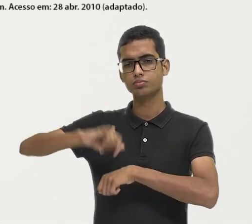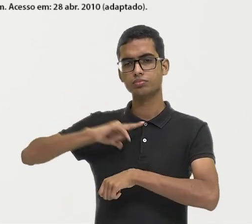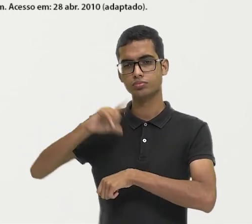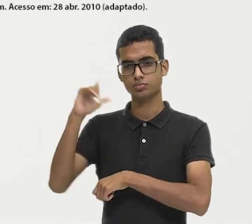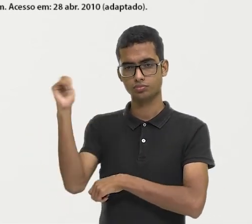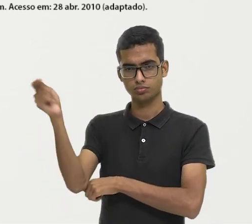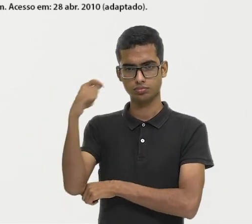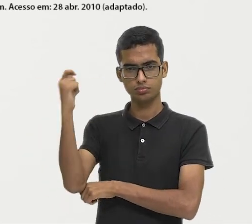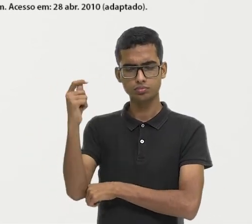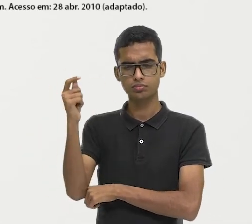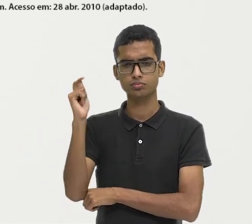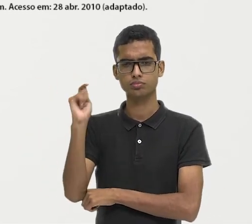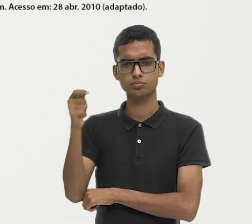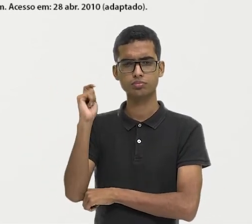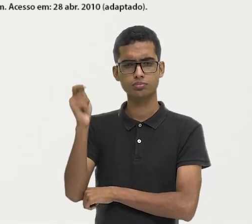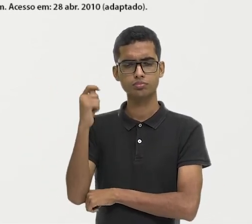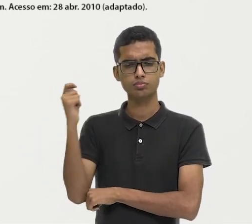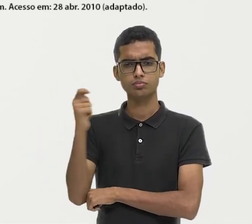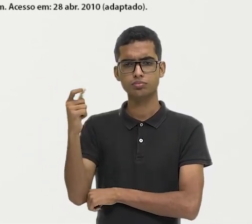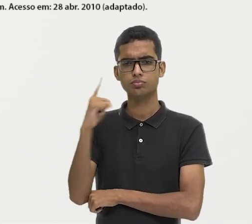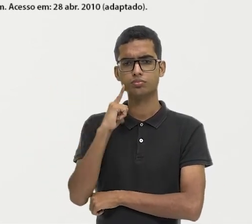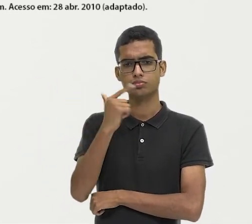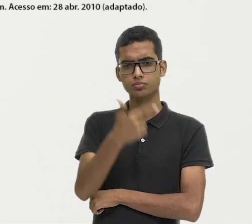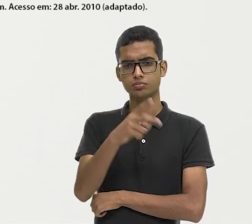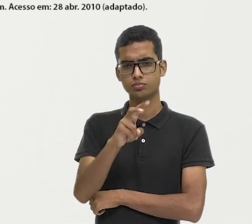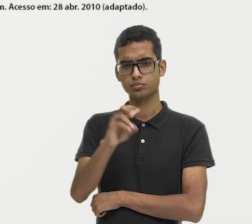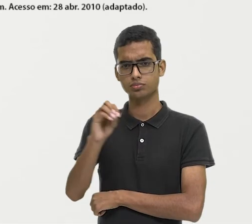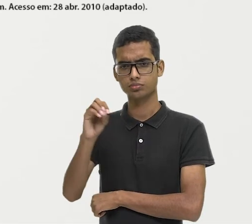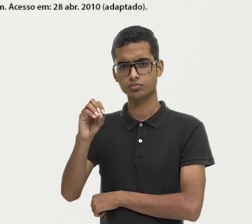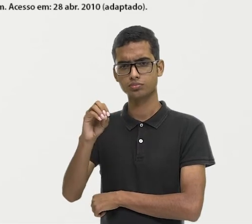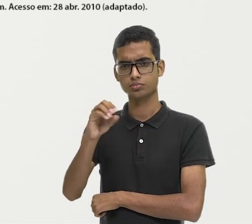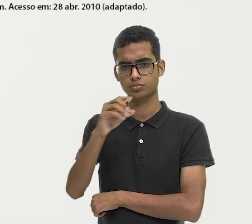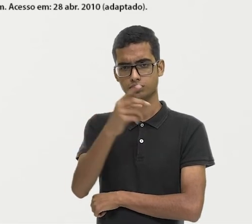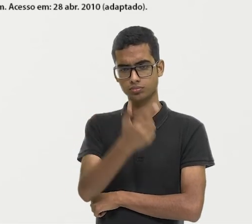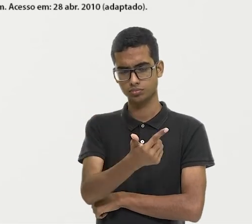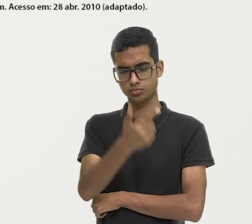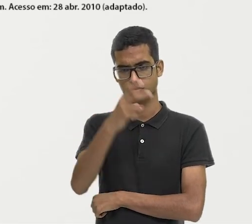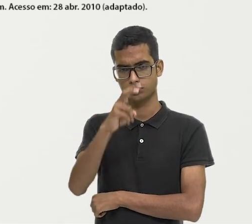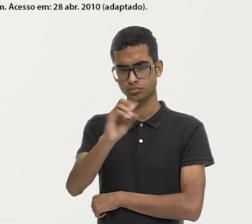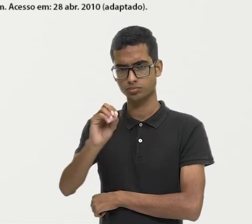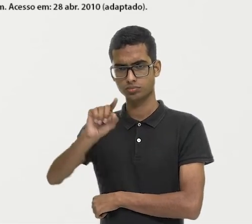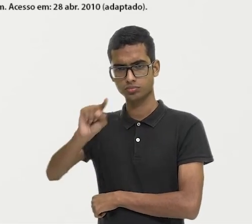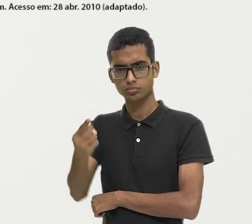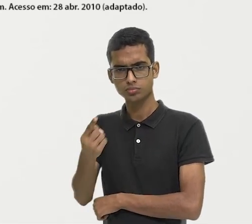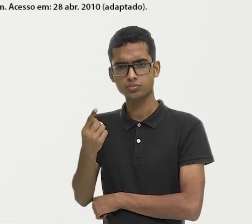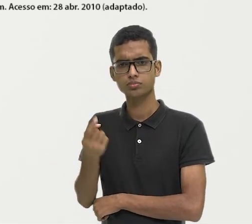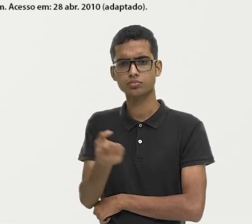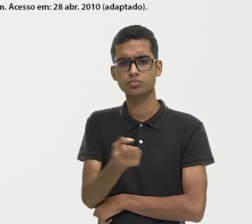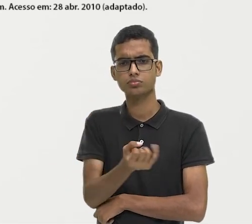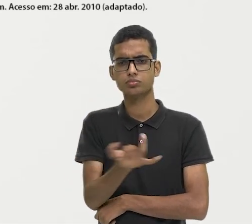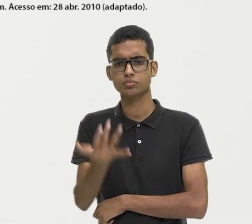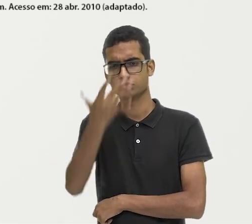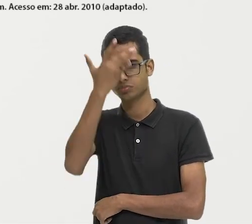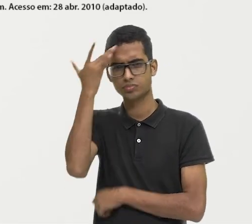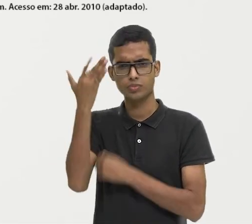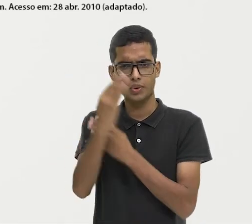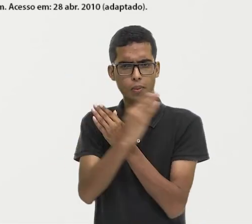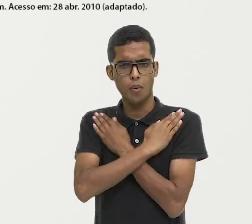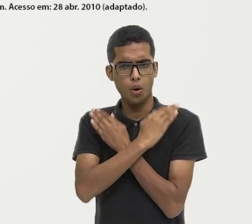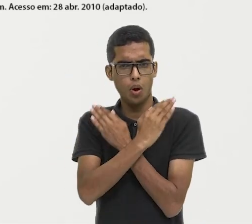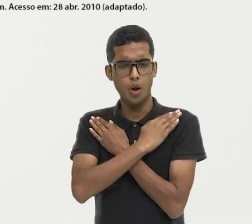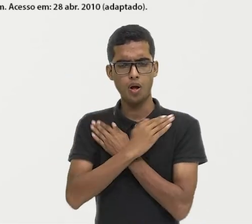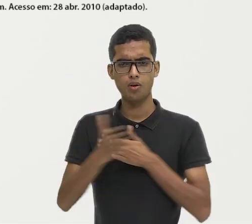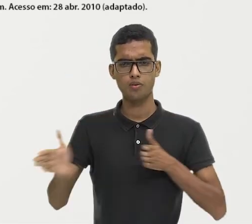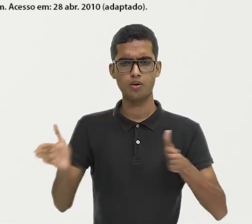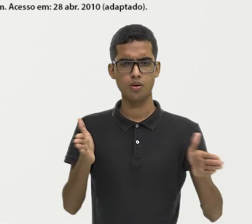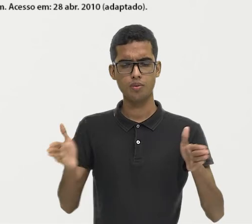a 250 mil, o número de desempregados em março nessa região foi de... Olha só, gente, o